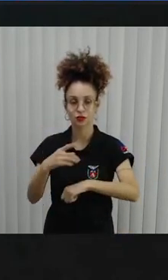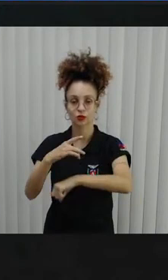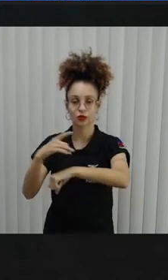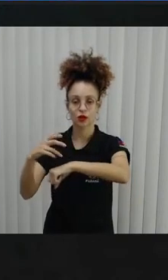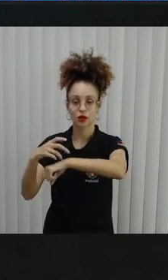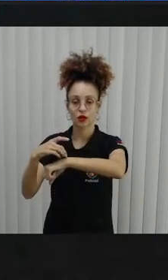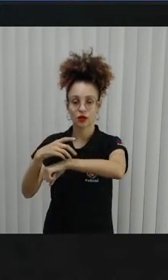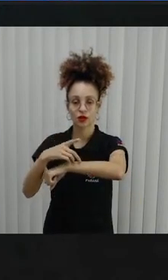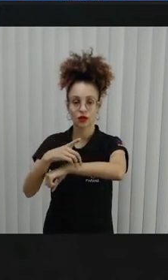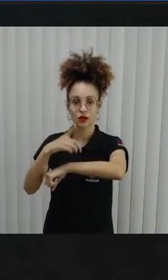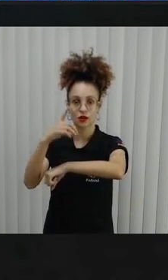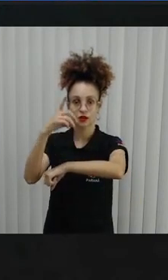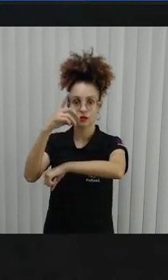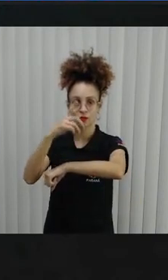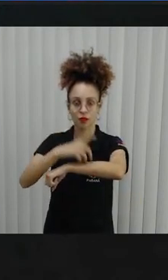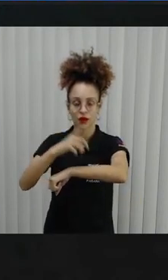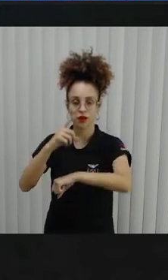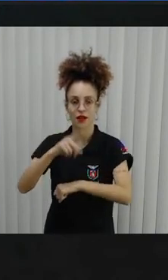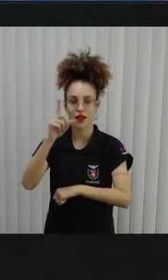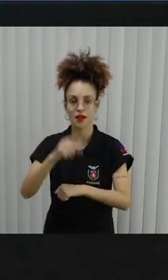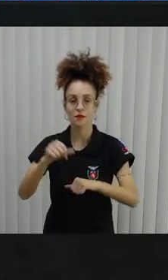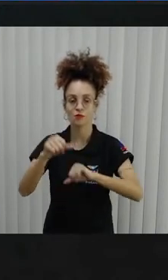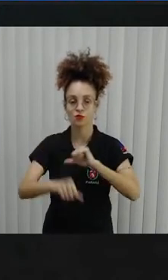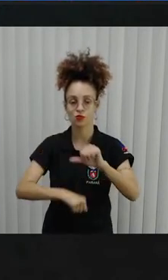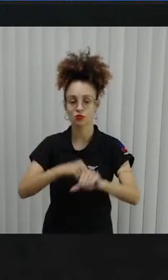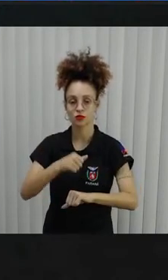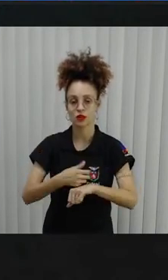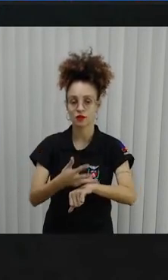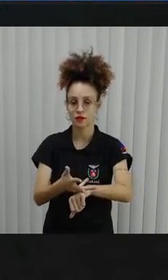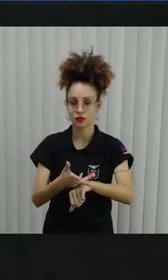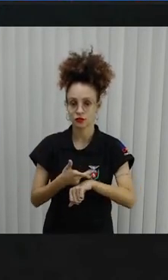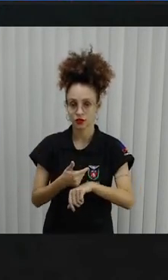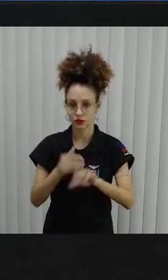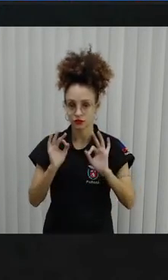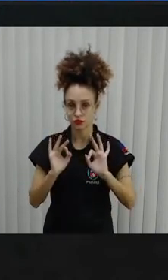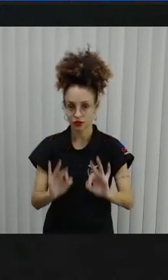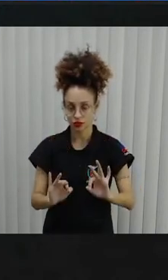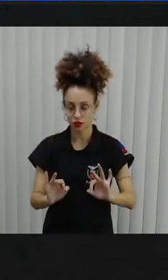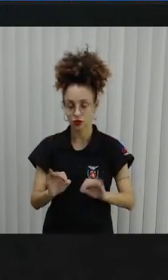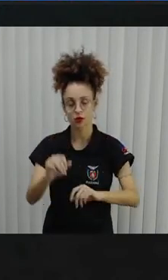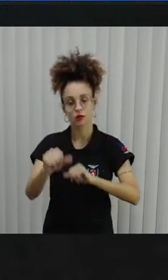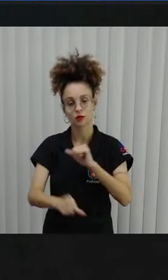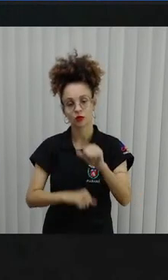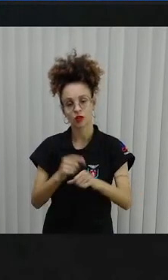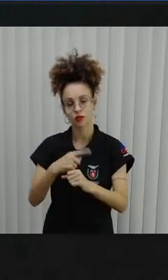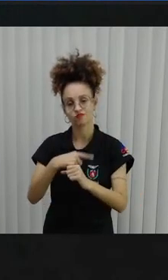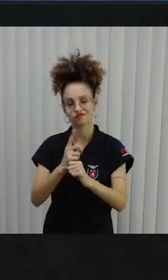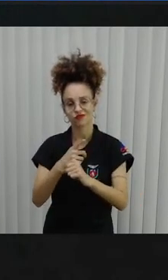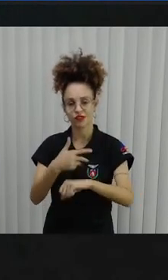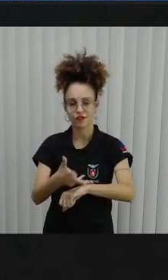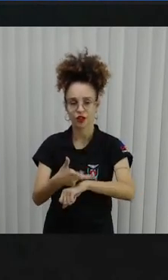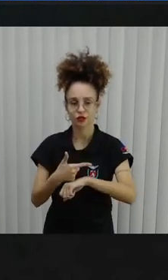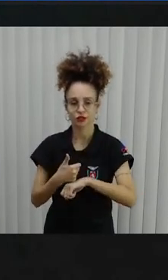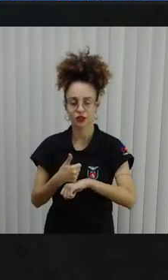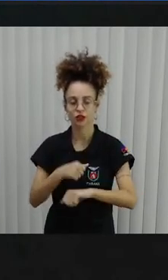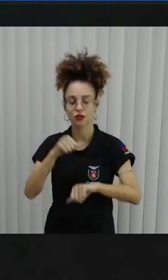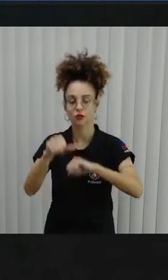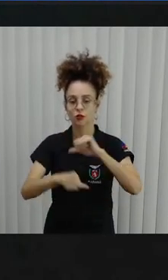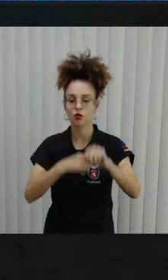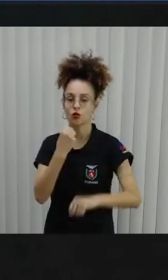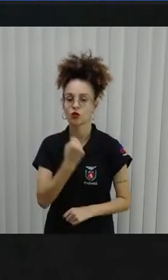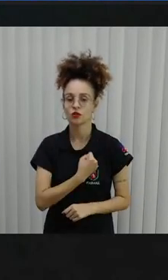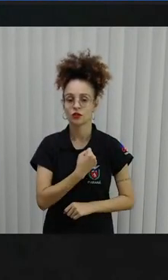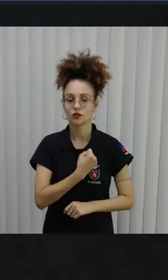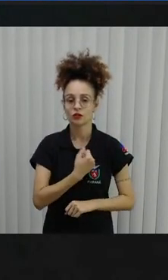fazer? Eu quero mudar o valor da velocidade, beleza? Vamos mudar o valor da velocidade. Muda o valor